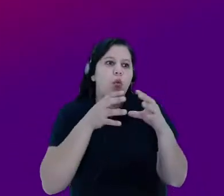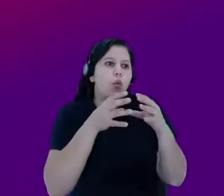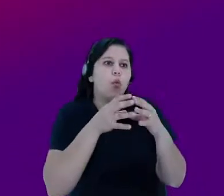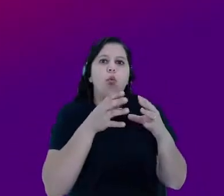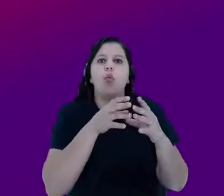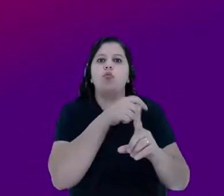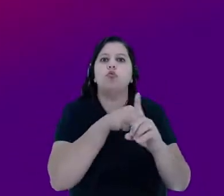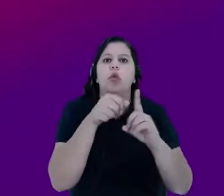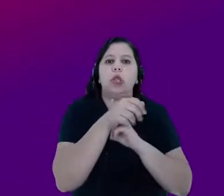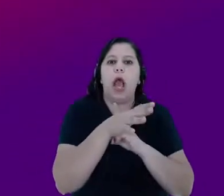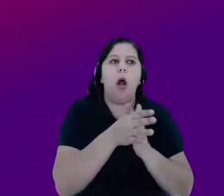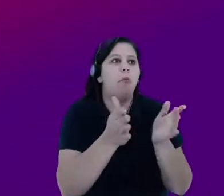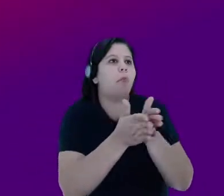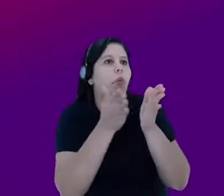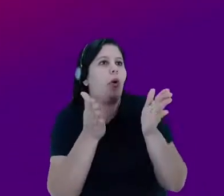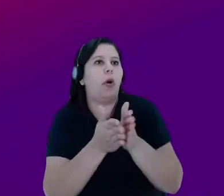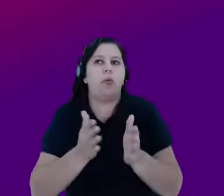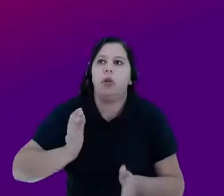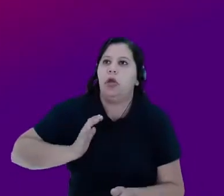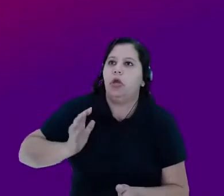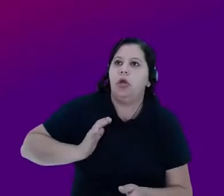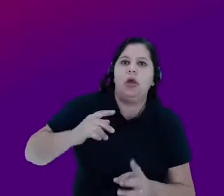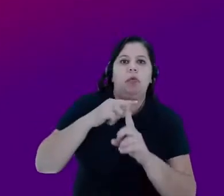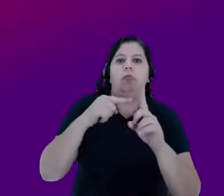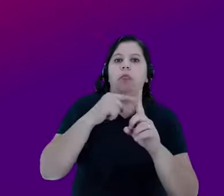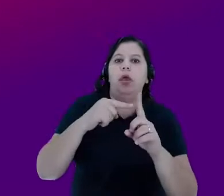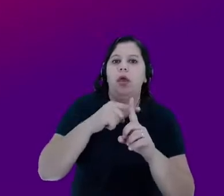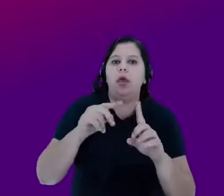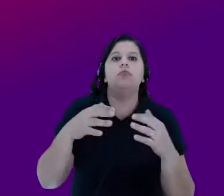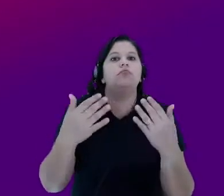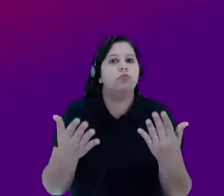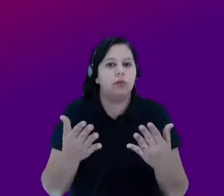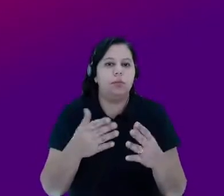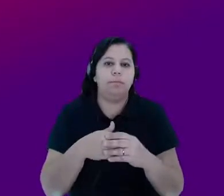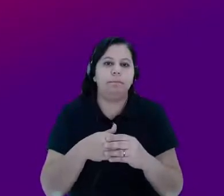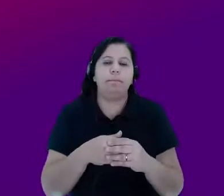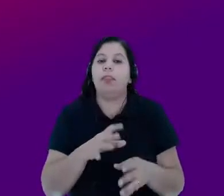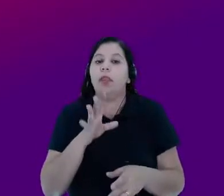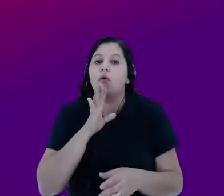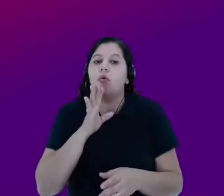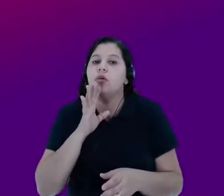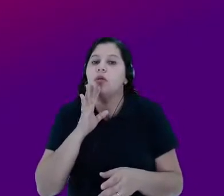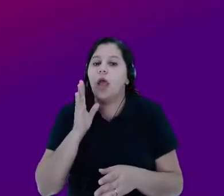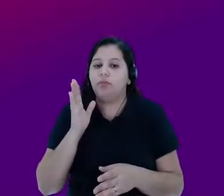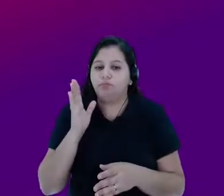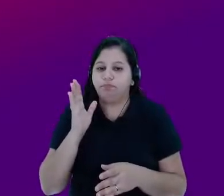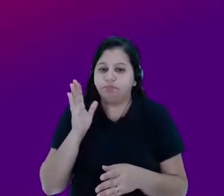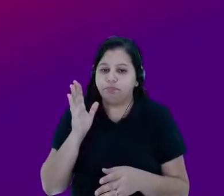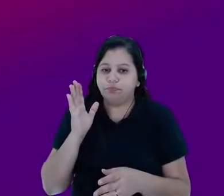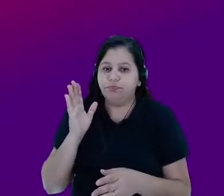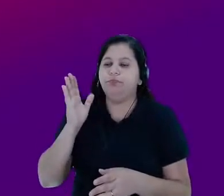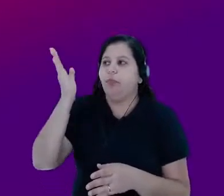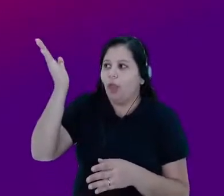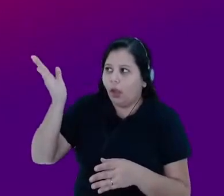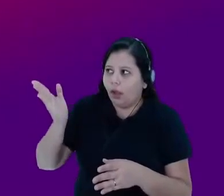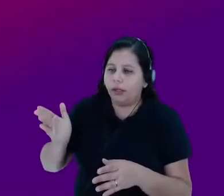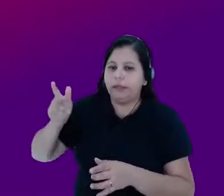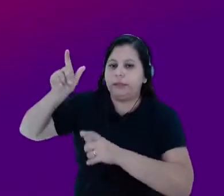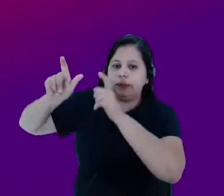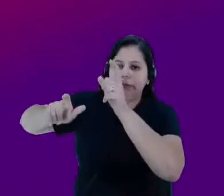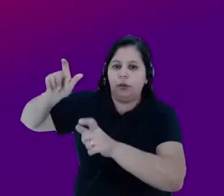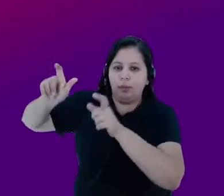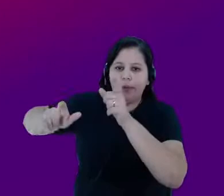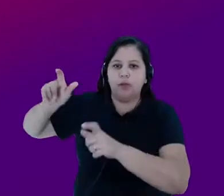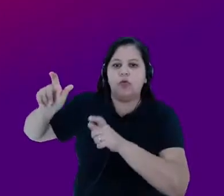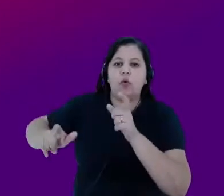as decisões na vida desses consumidores, né? E conhecer esses consumidores é de extrema importância para a gente, né? Então, a gente